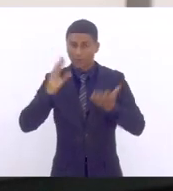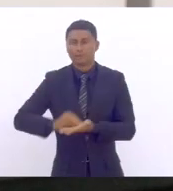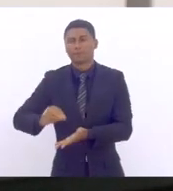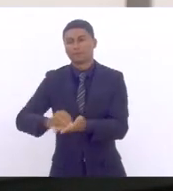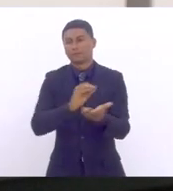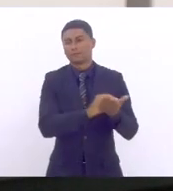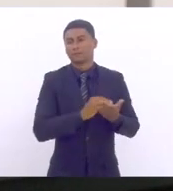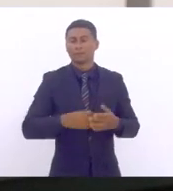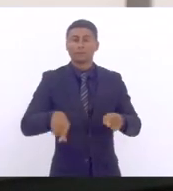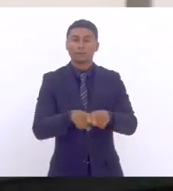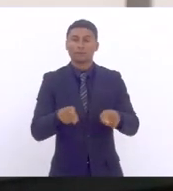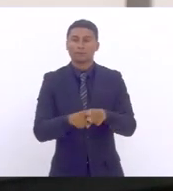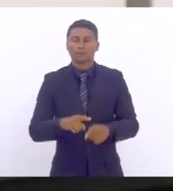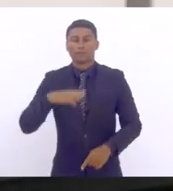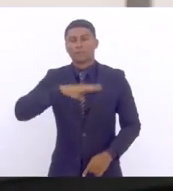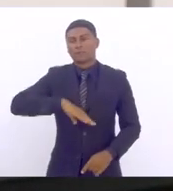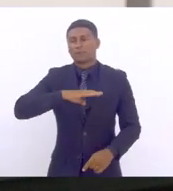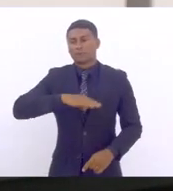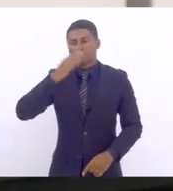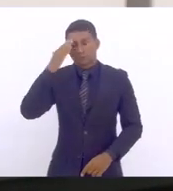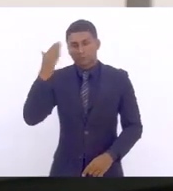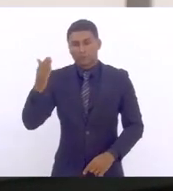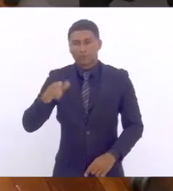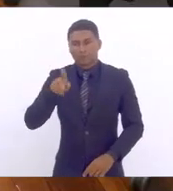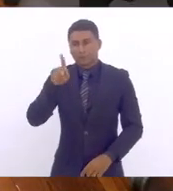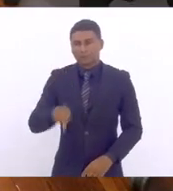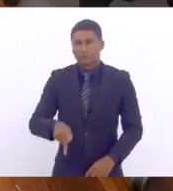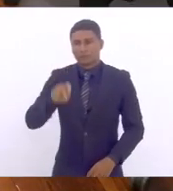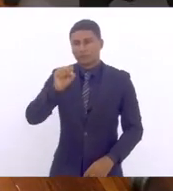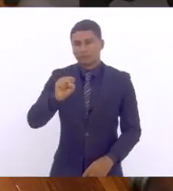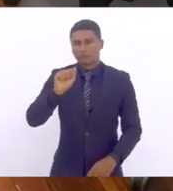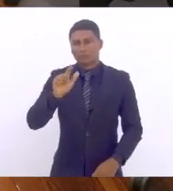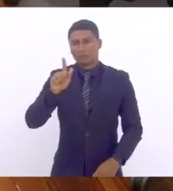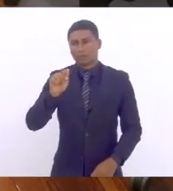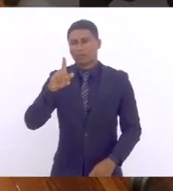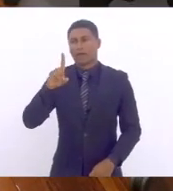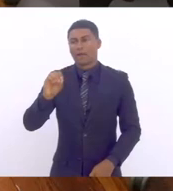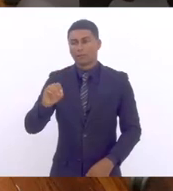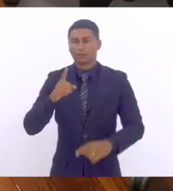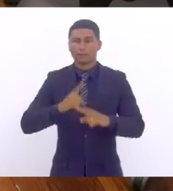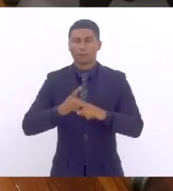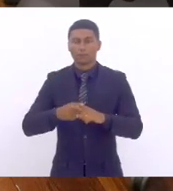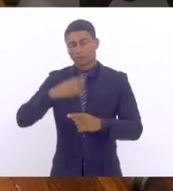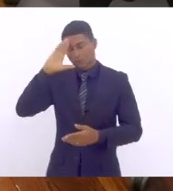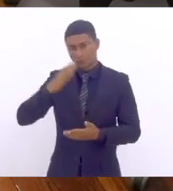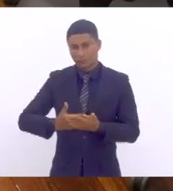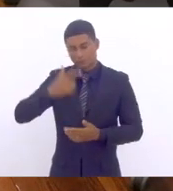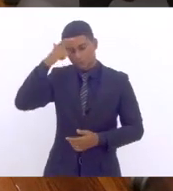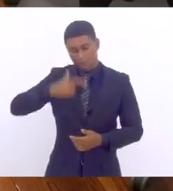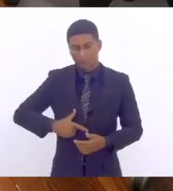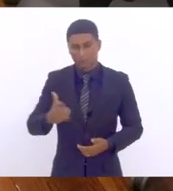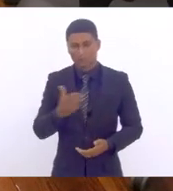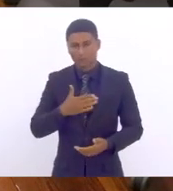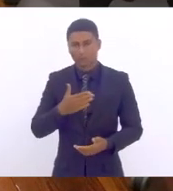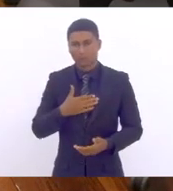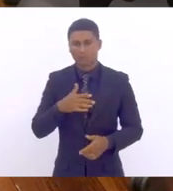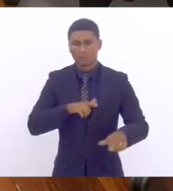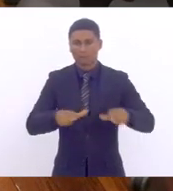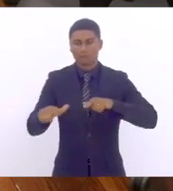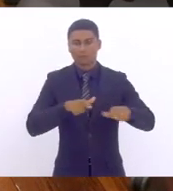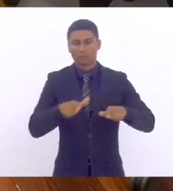Clube Vasco da Gama, ao presidente Salgado, vice-presidente Osório, que acreditou no meu trabalho, da minha diretoria, e